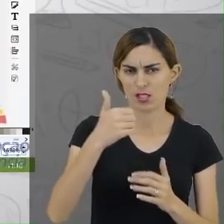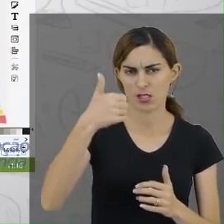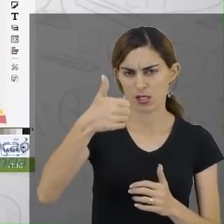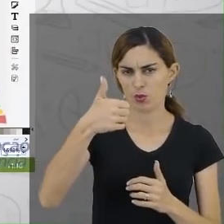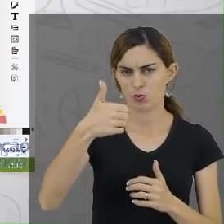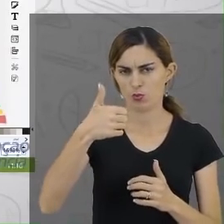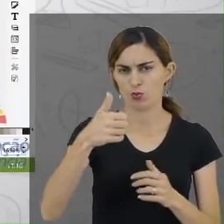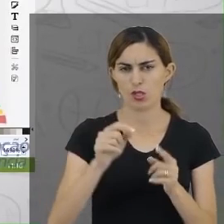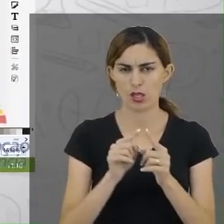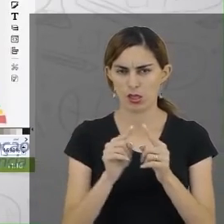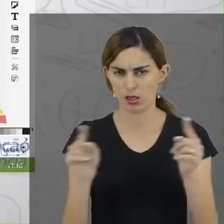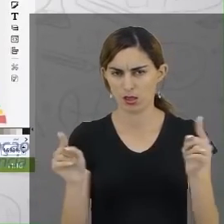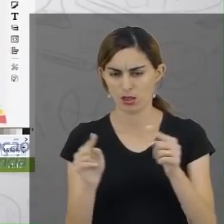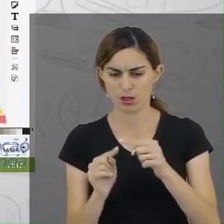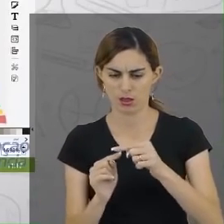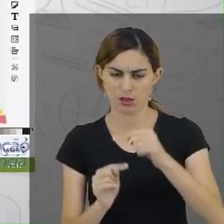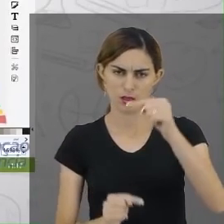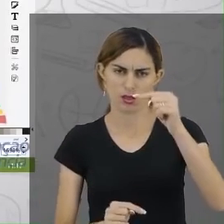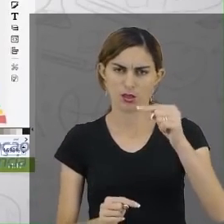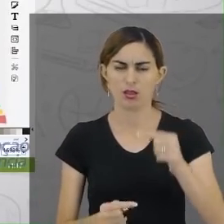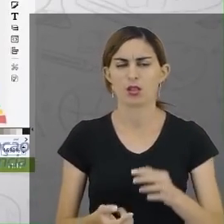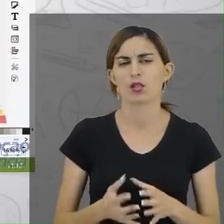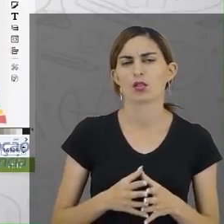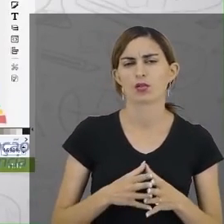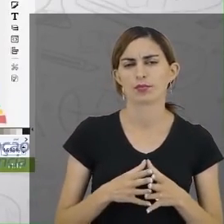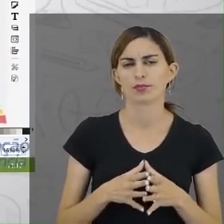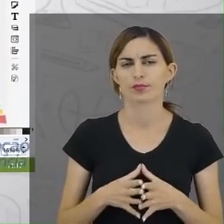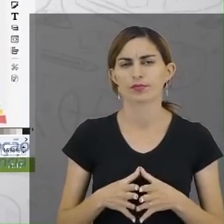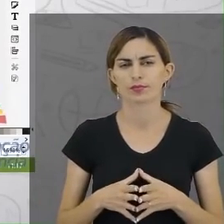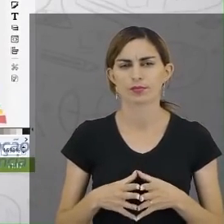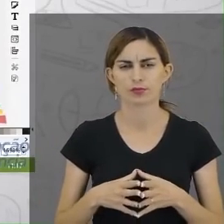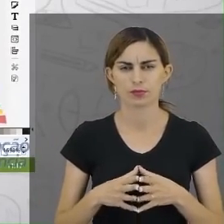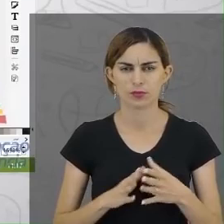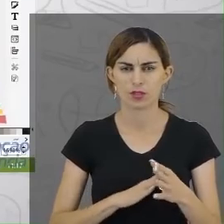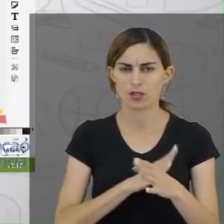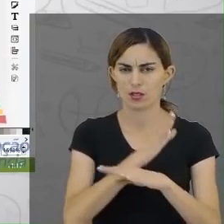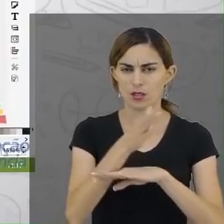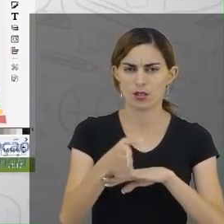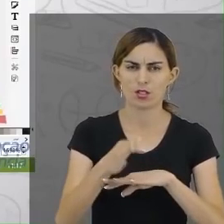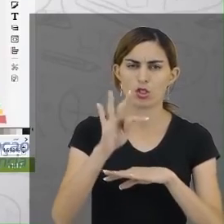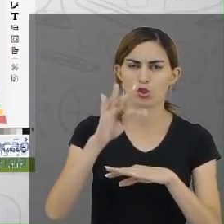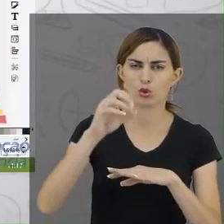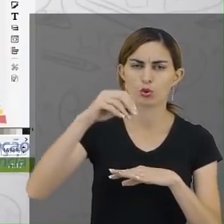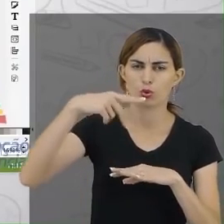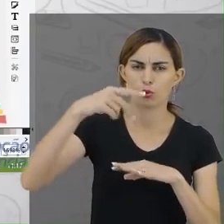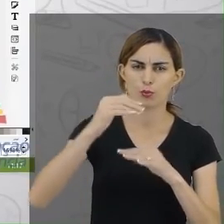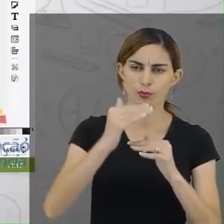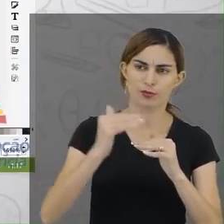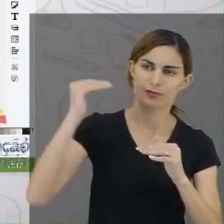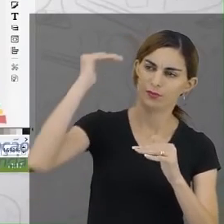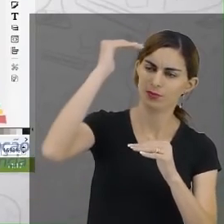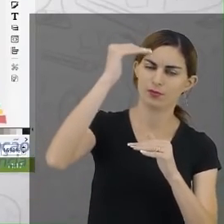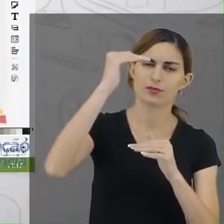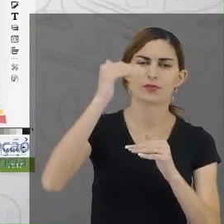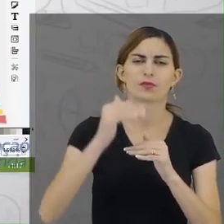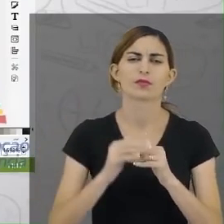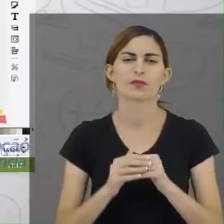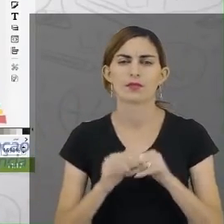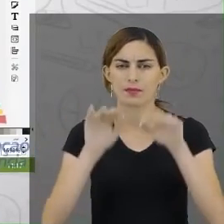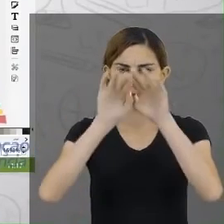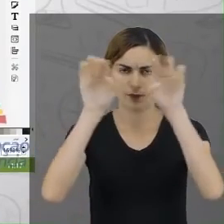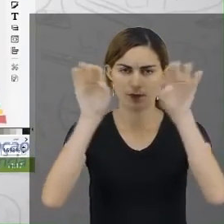Avançar 1 para avançar um nível, colocar ele sobre outros objetos. Enviar para o topo para colocar em cima de todos os